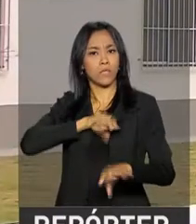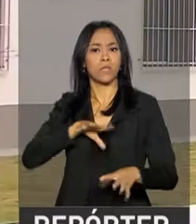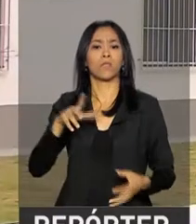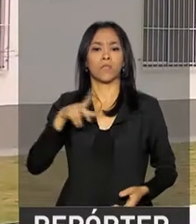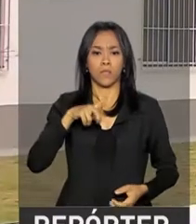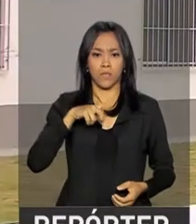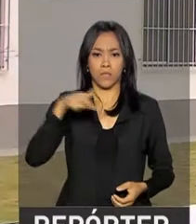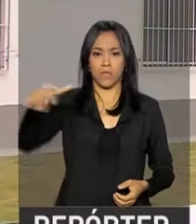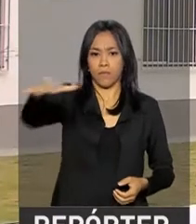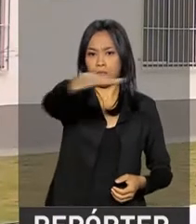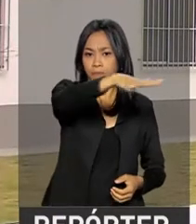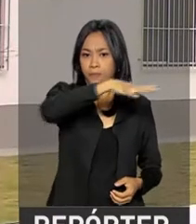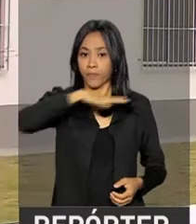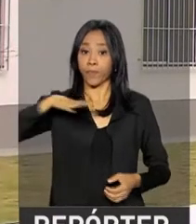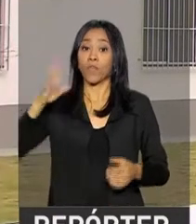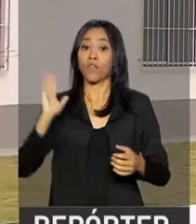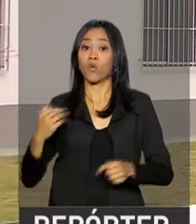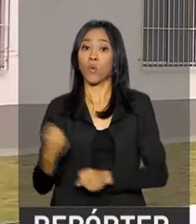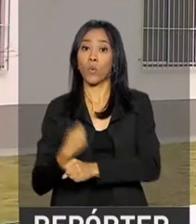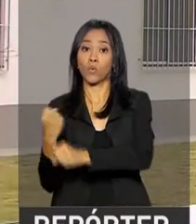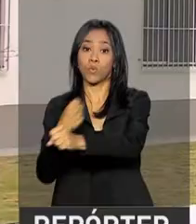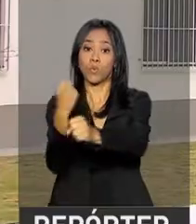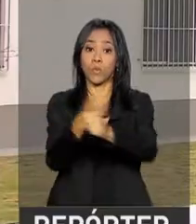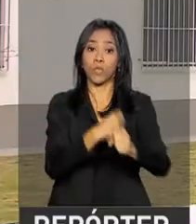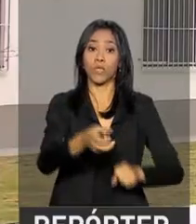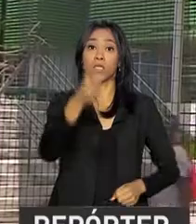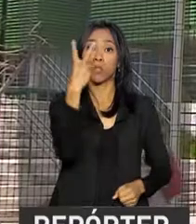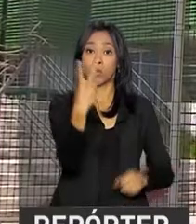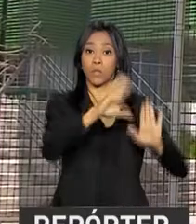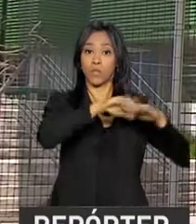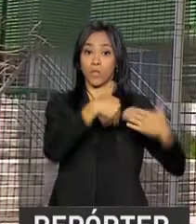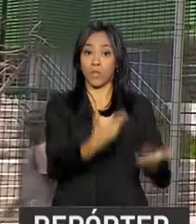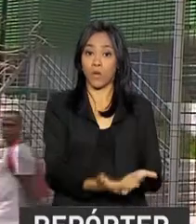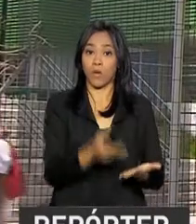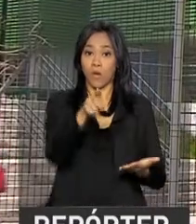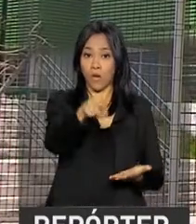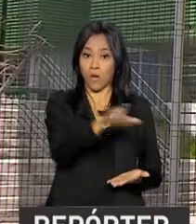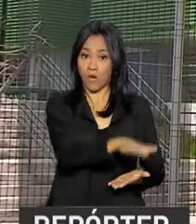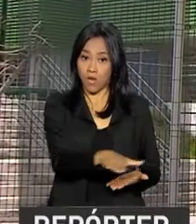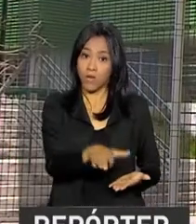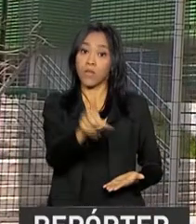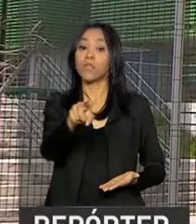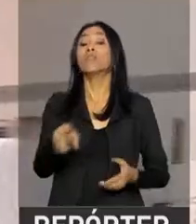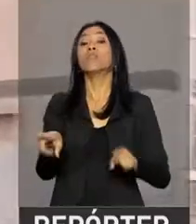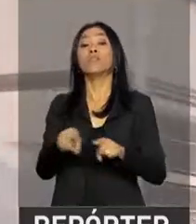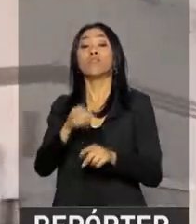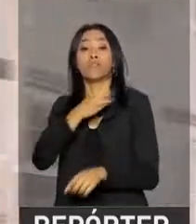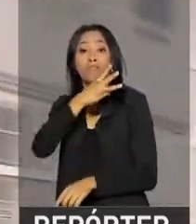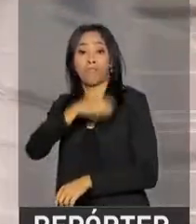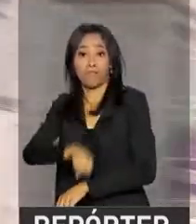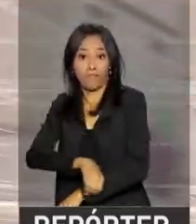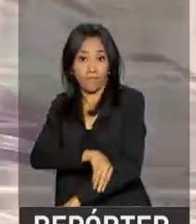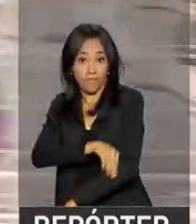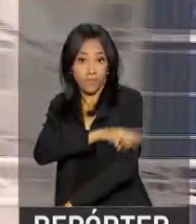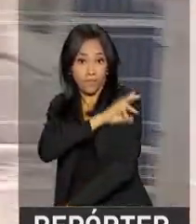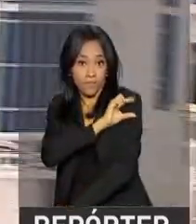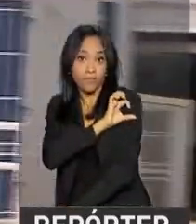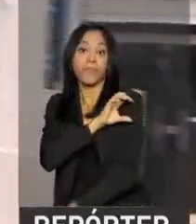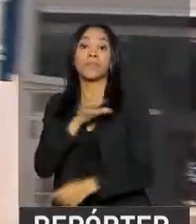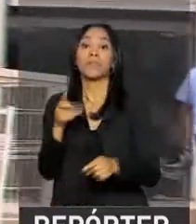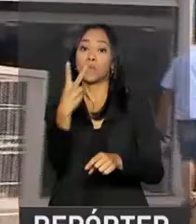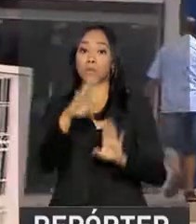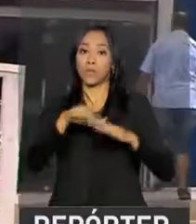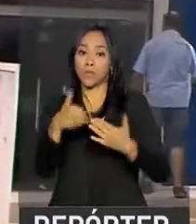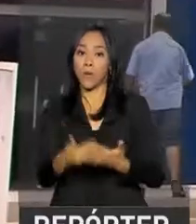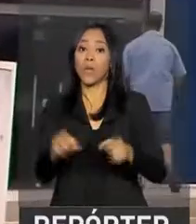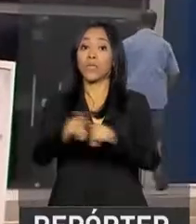Ao redor do condomínio foram construídas 2 creches, 2 escolas de ensino fundamental e 1 unidade de saúde da